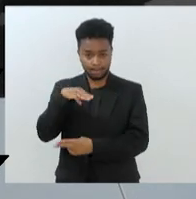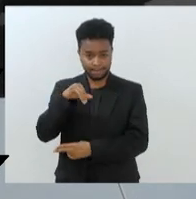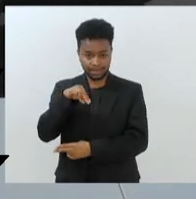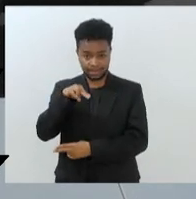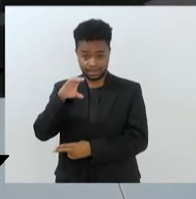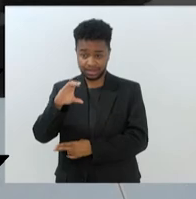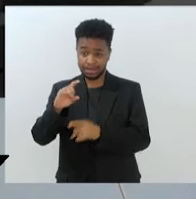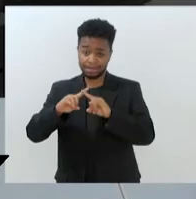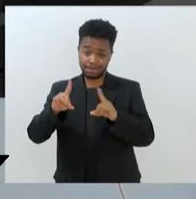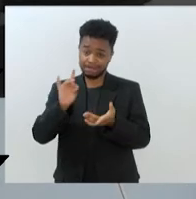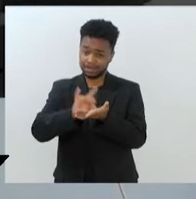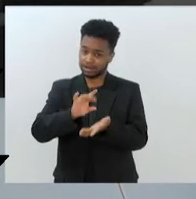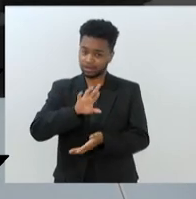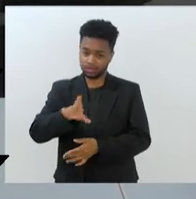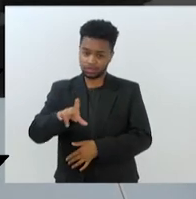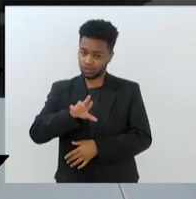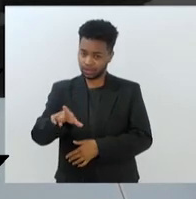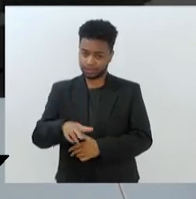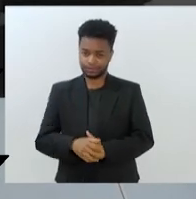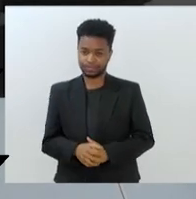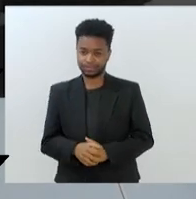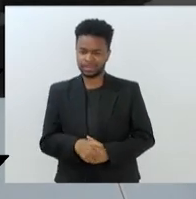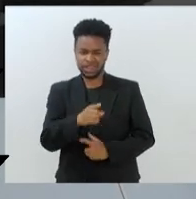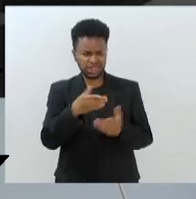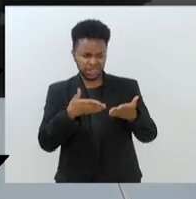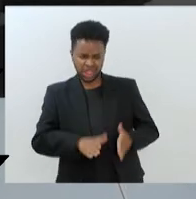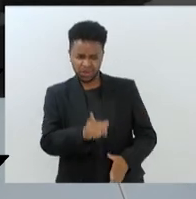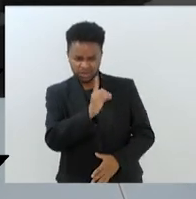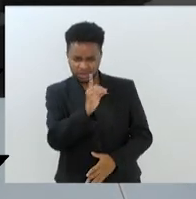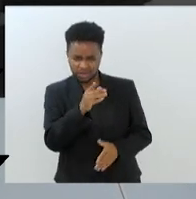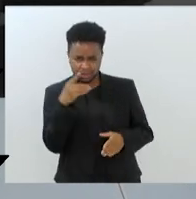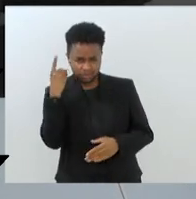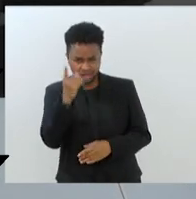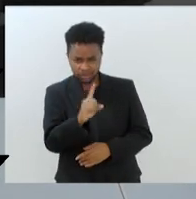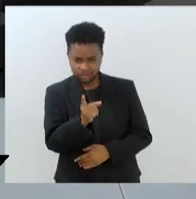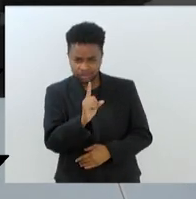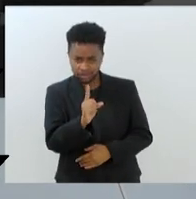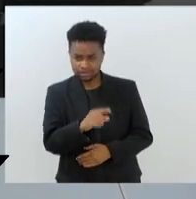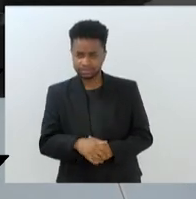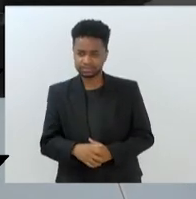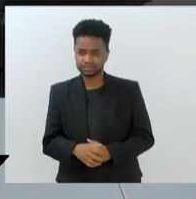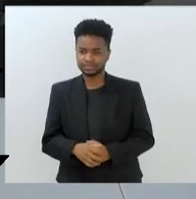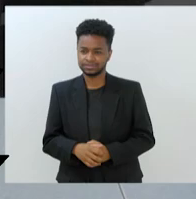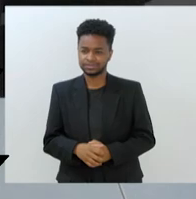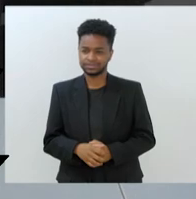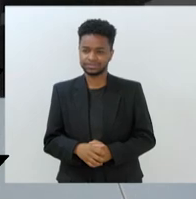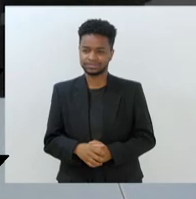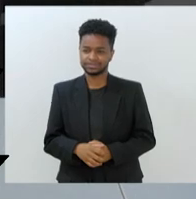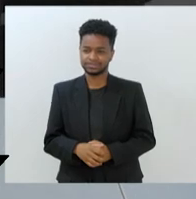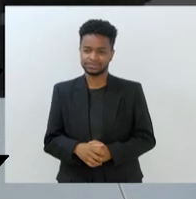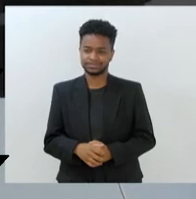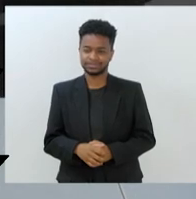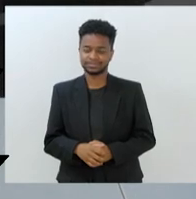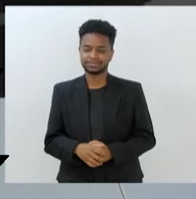verdade. Você não nasceu deputado? Não, eu já fui muitos anos do Poder